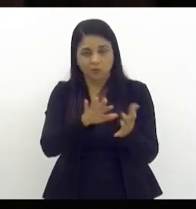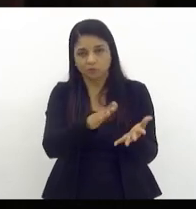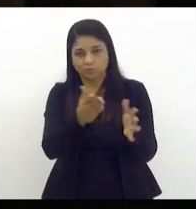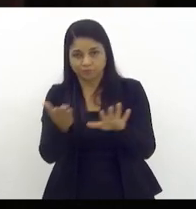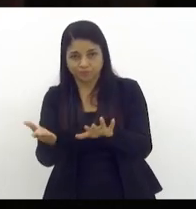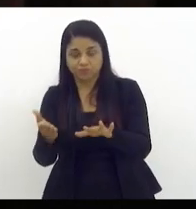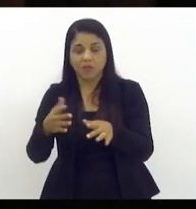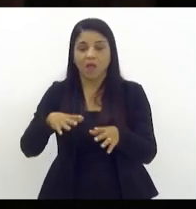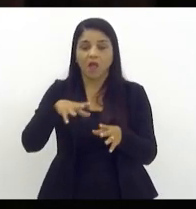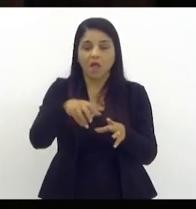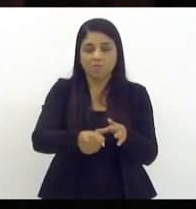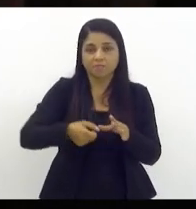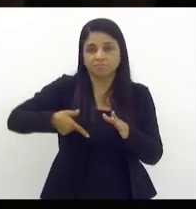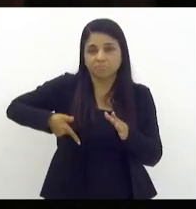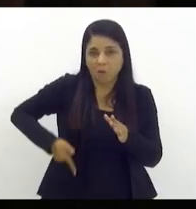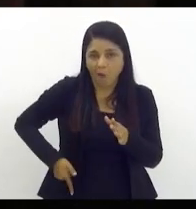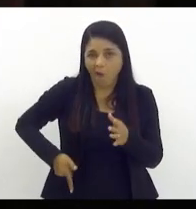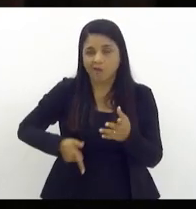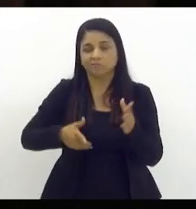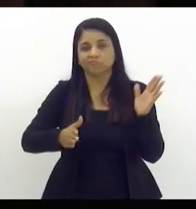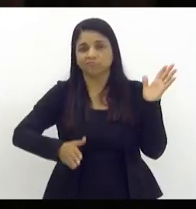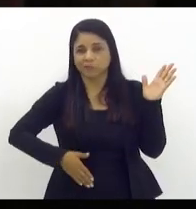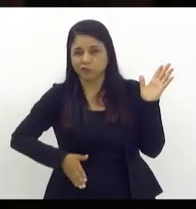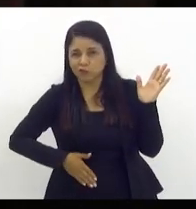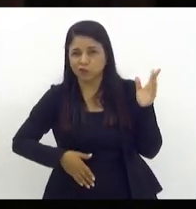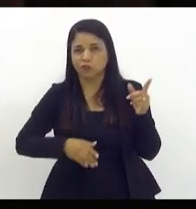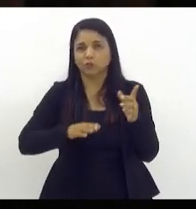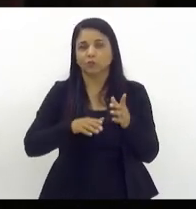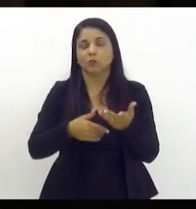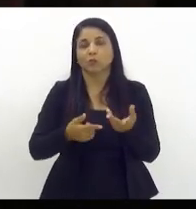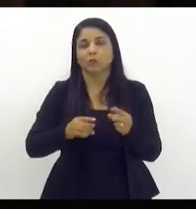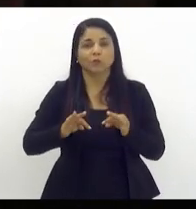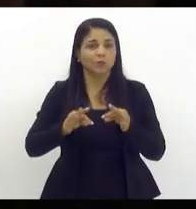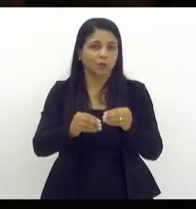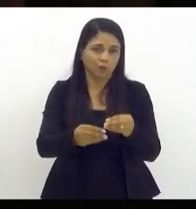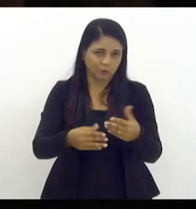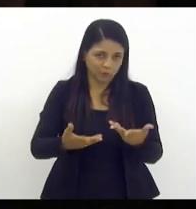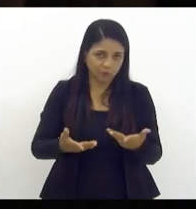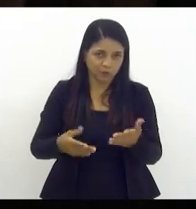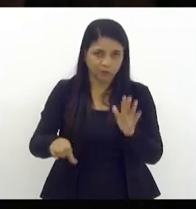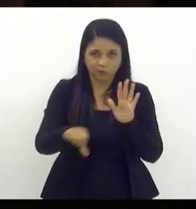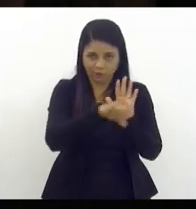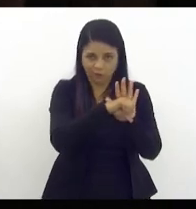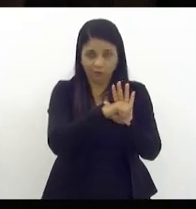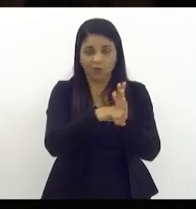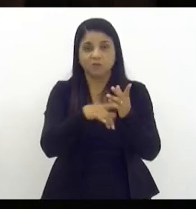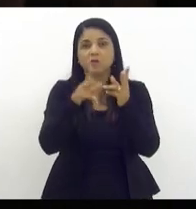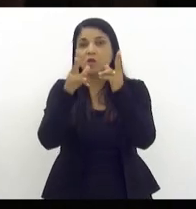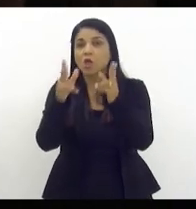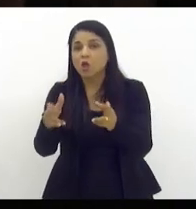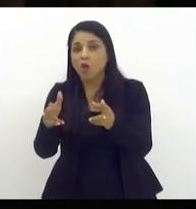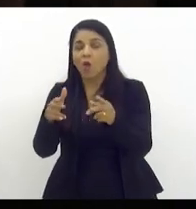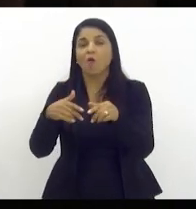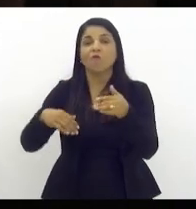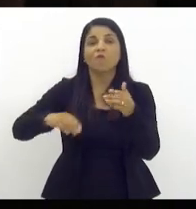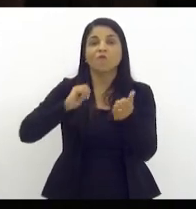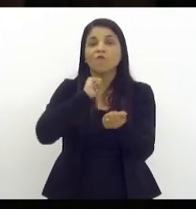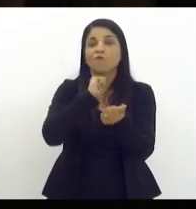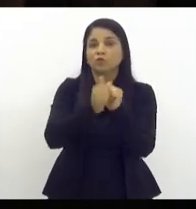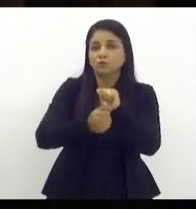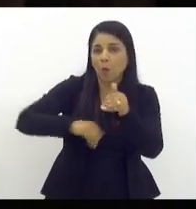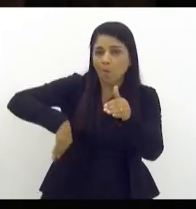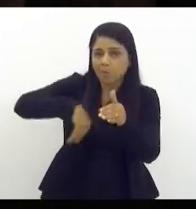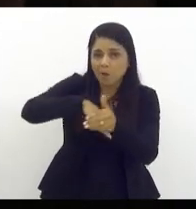de bandidos, de criminosos, etc. Como os técnicos de futebol fazem vendo um videotape das